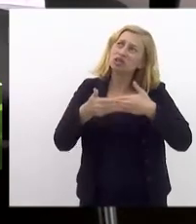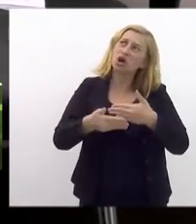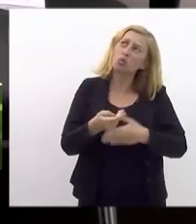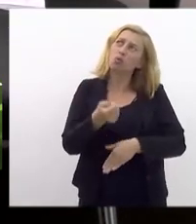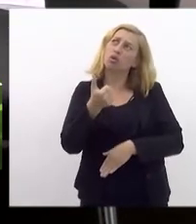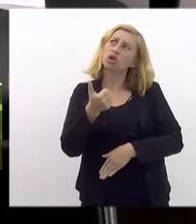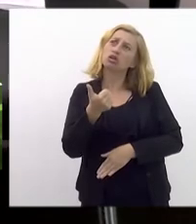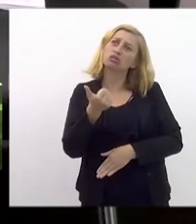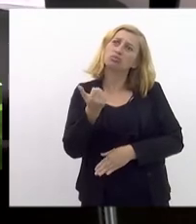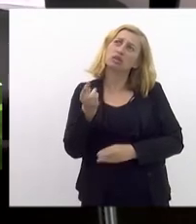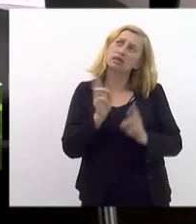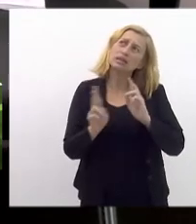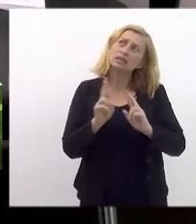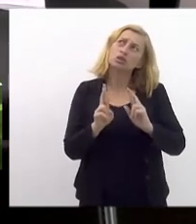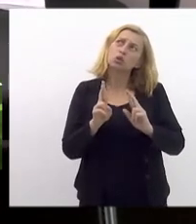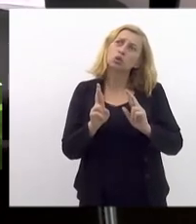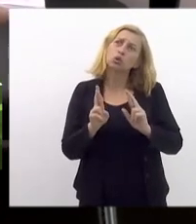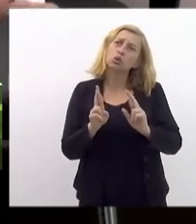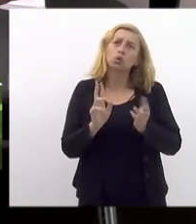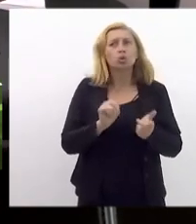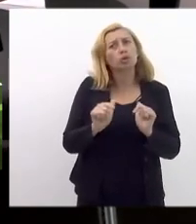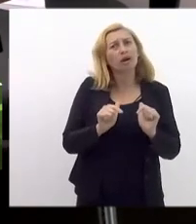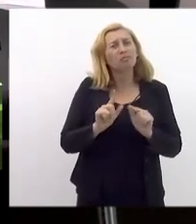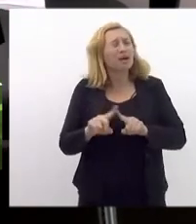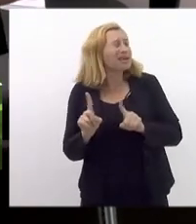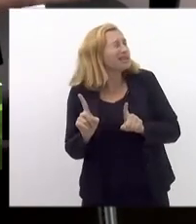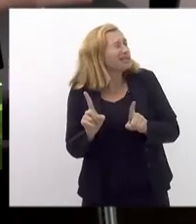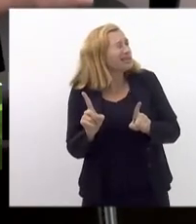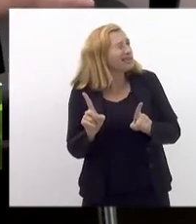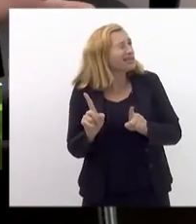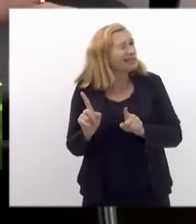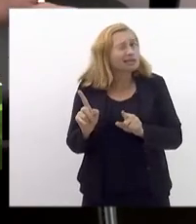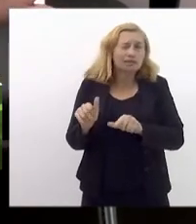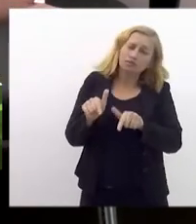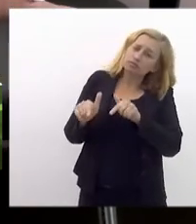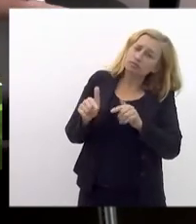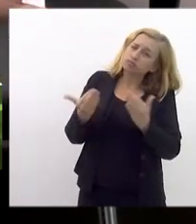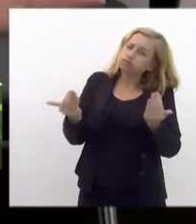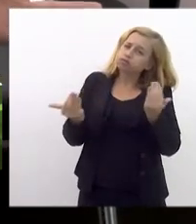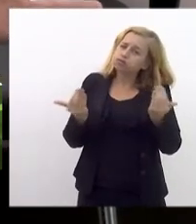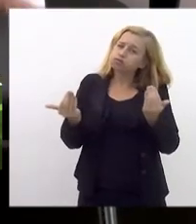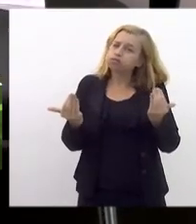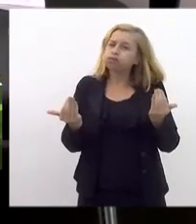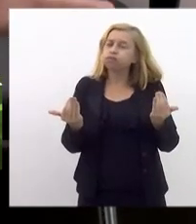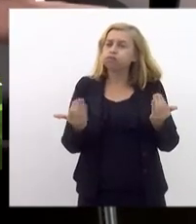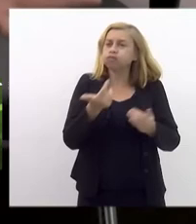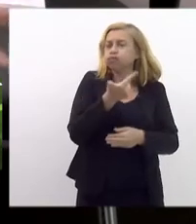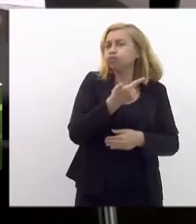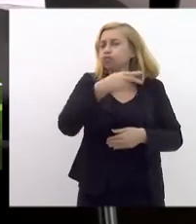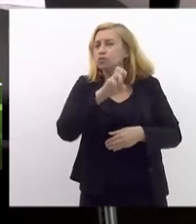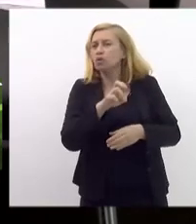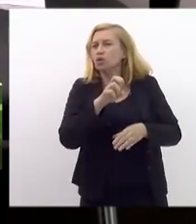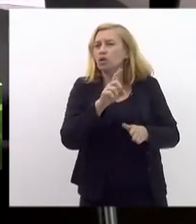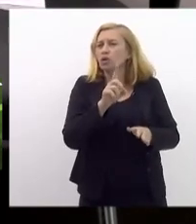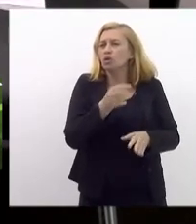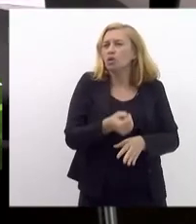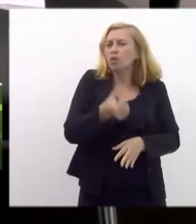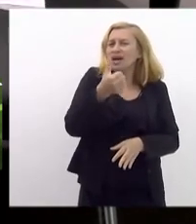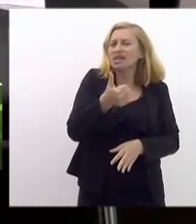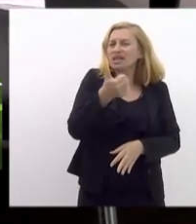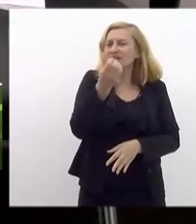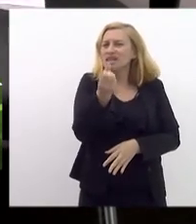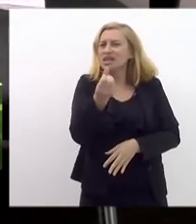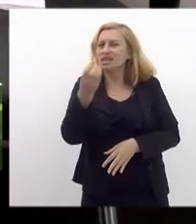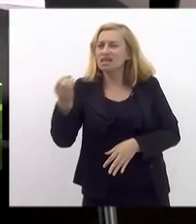no que diz respeito à questão do emprego, mas ainda, em relação a 2015, temos um déficit de quase 600 mil empregos